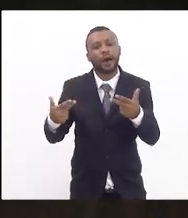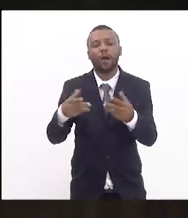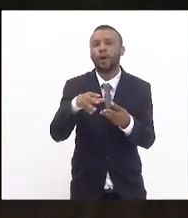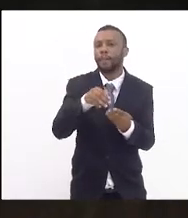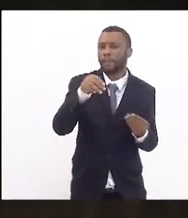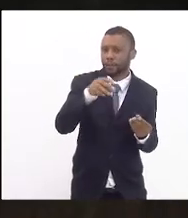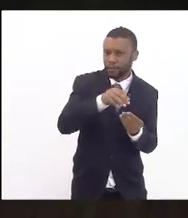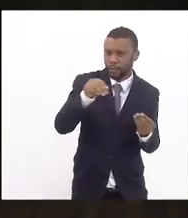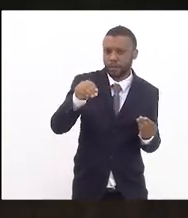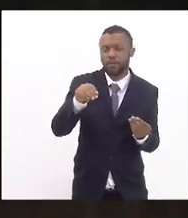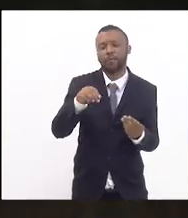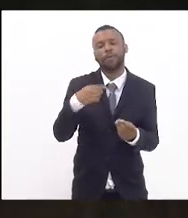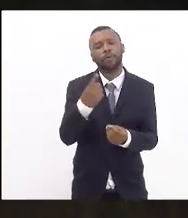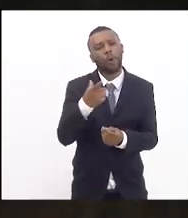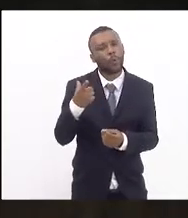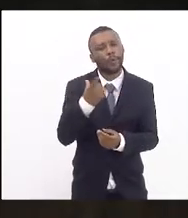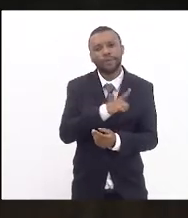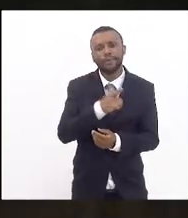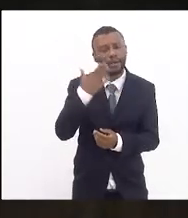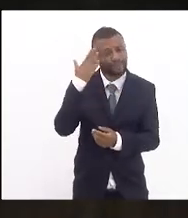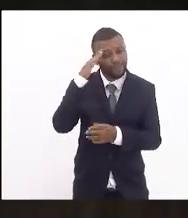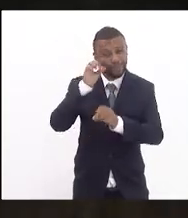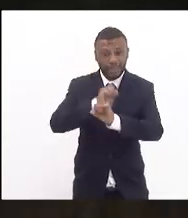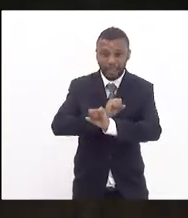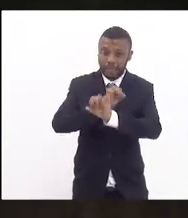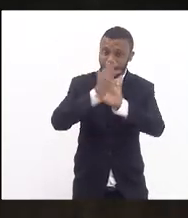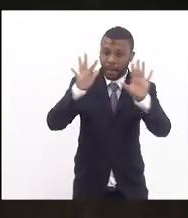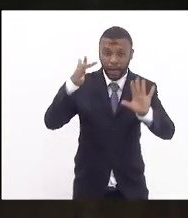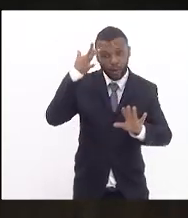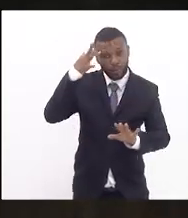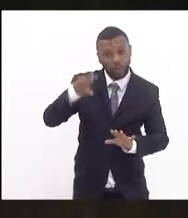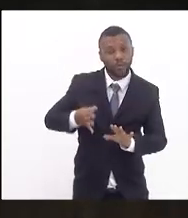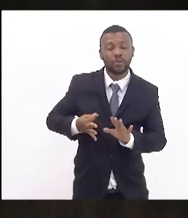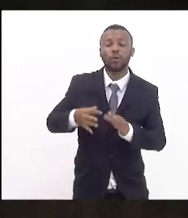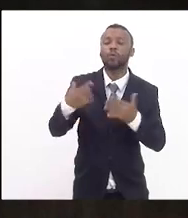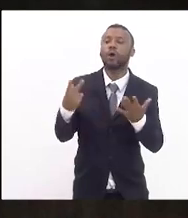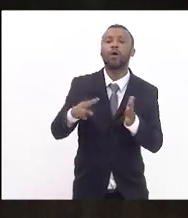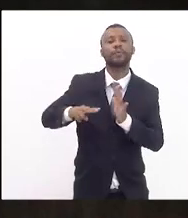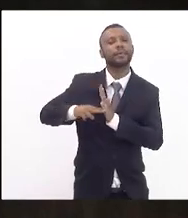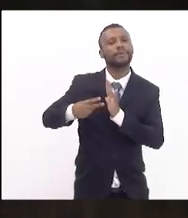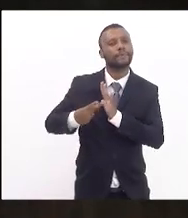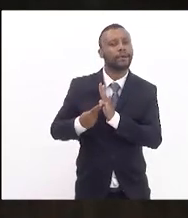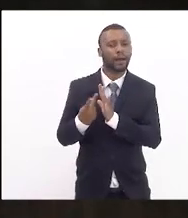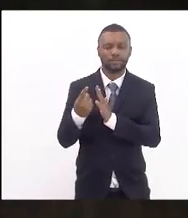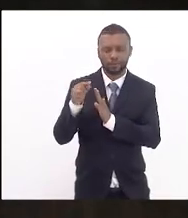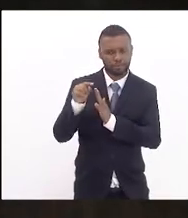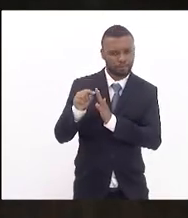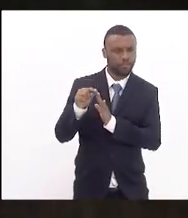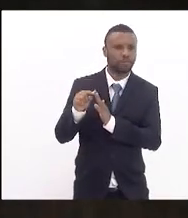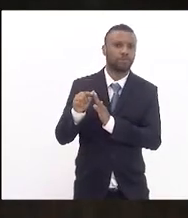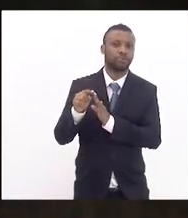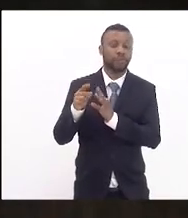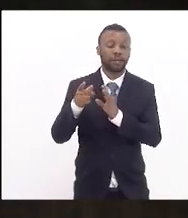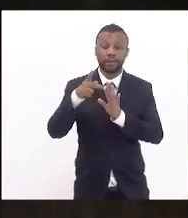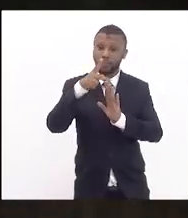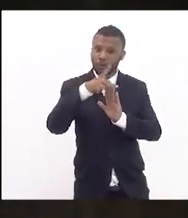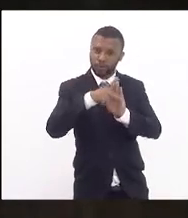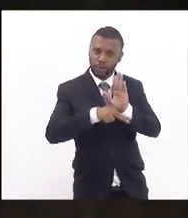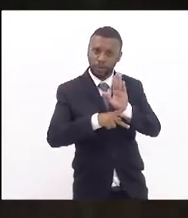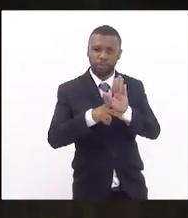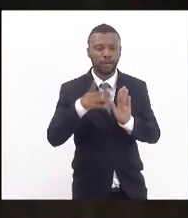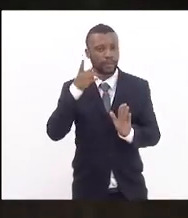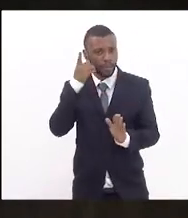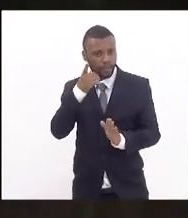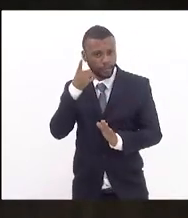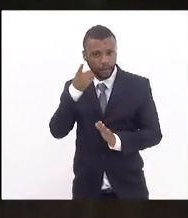mais clara e compreensível para todos os deputados, o que, que significa isso? Esse projeto da deputada Renata é